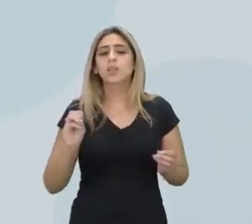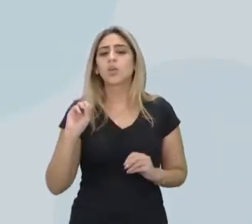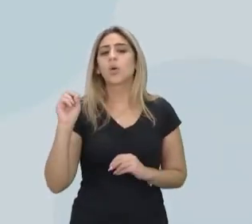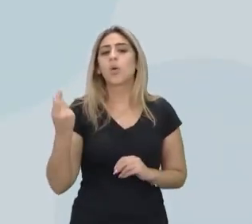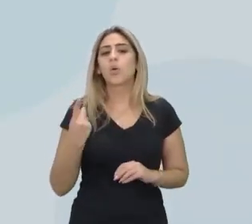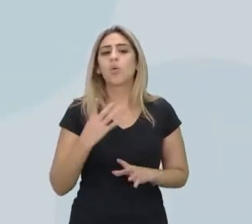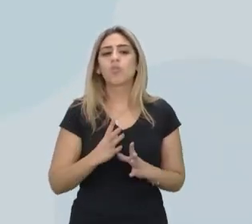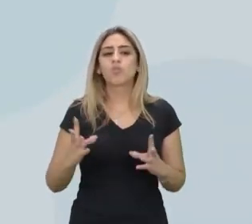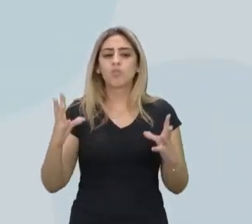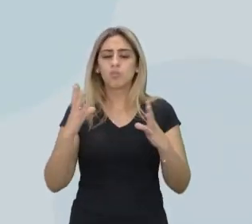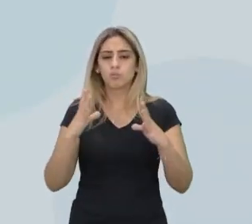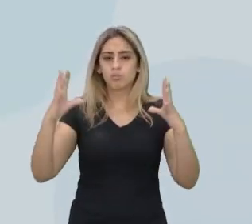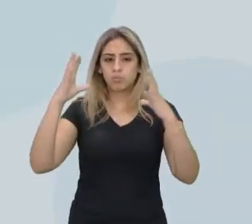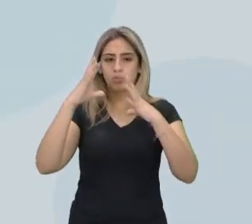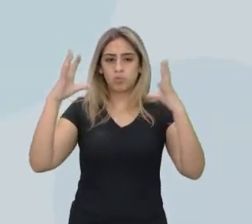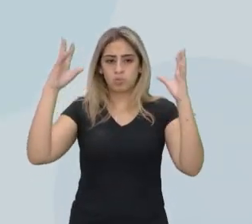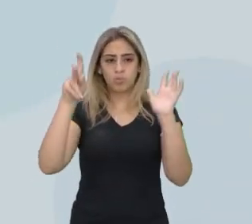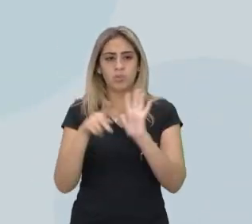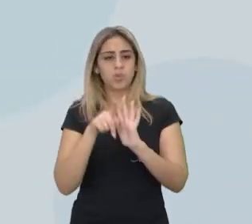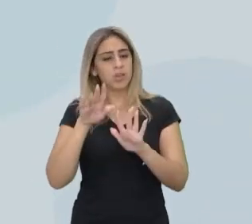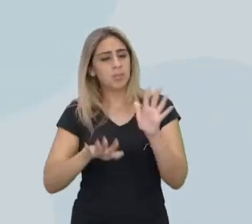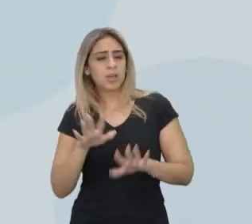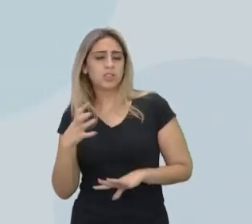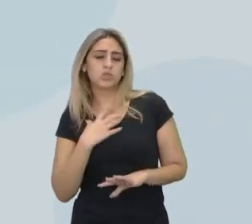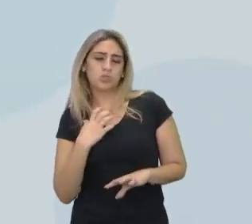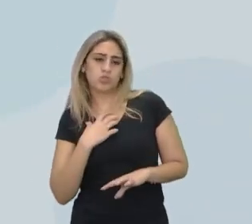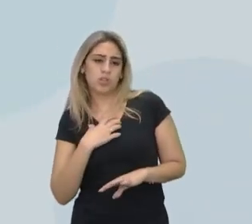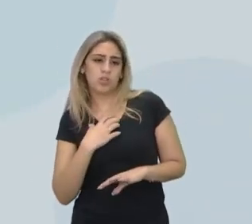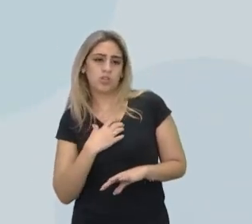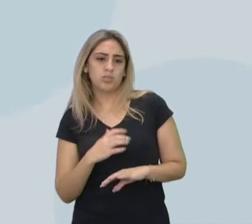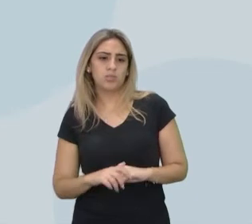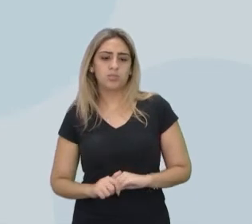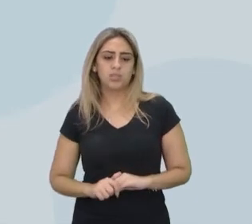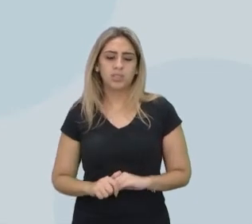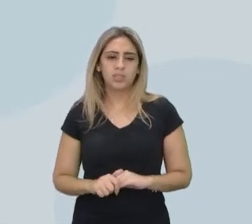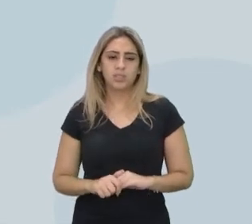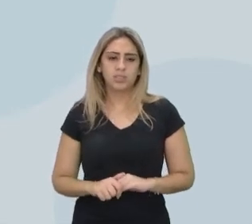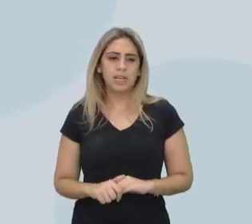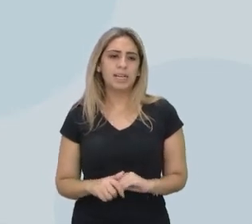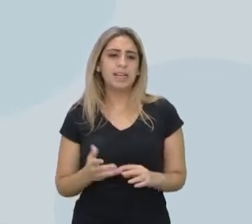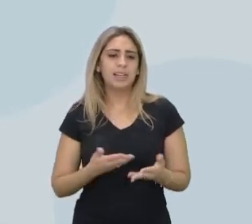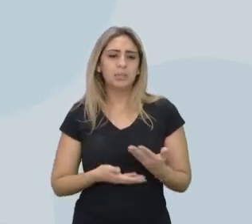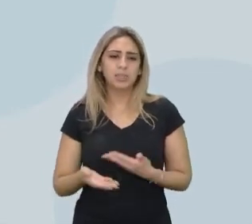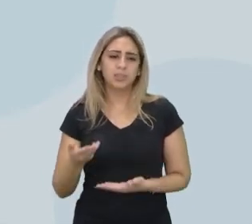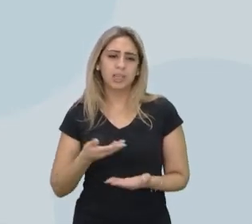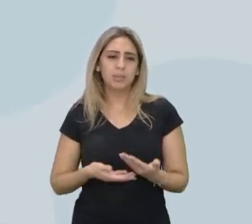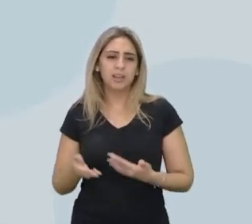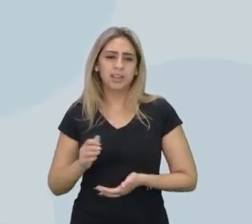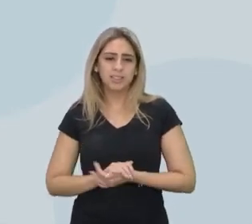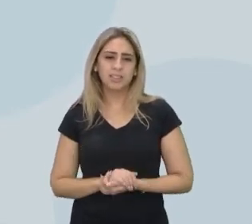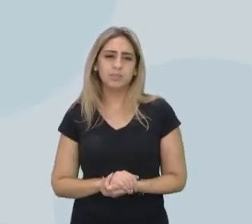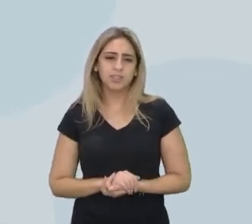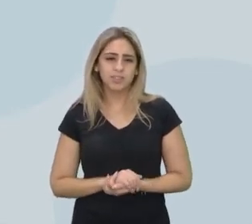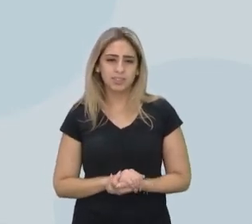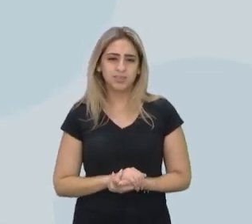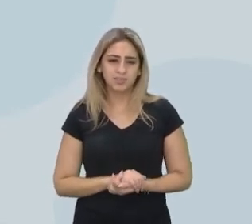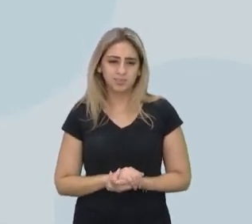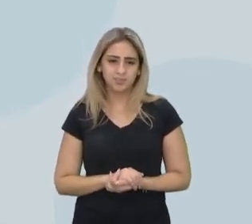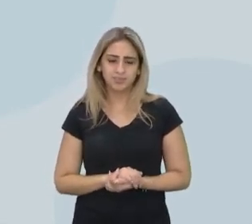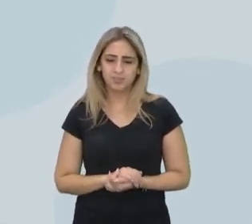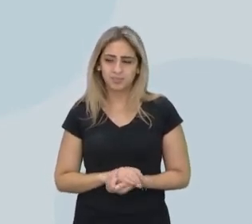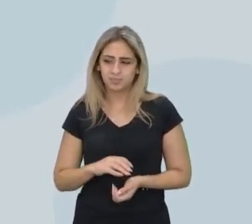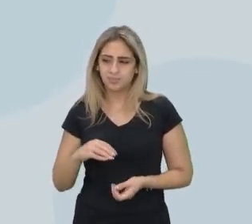de vapor, tá? Tudo vai depender da situação. Então, nessa queima do gás metano, a gente tem